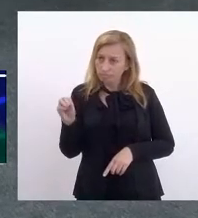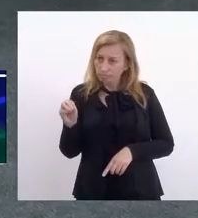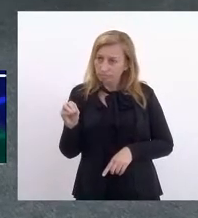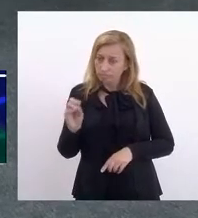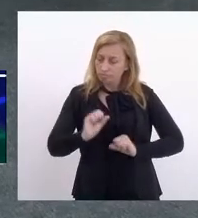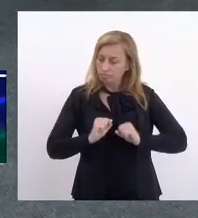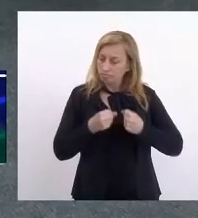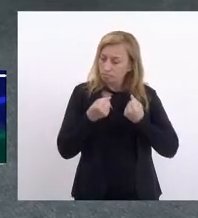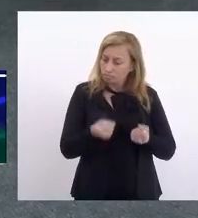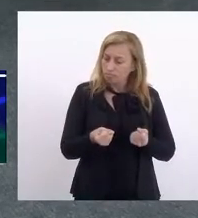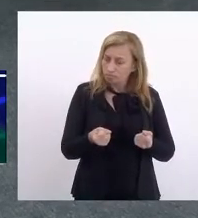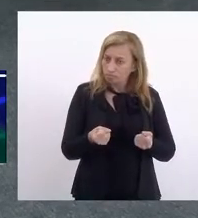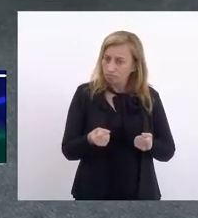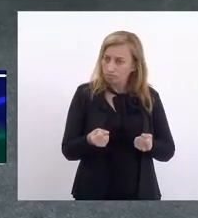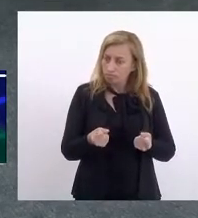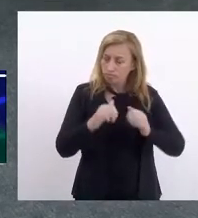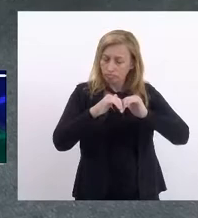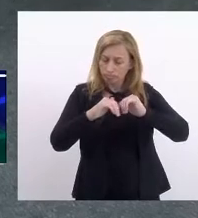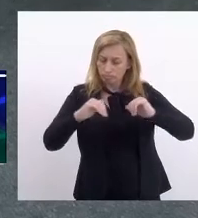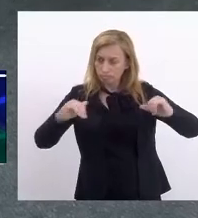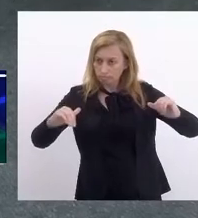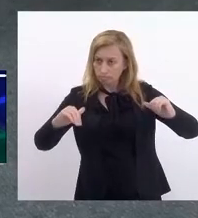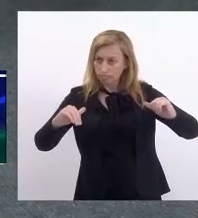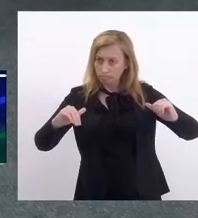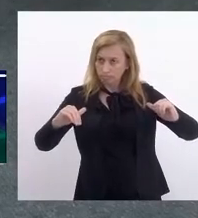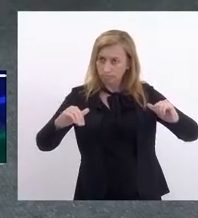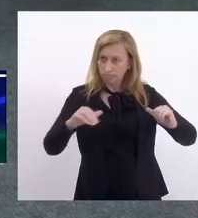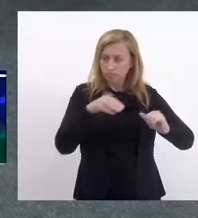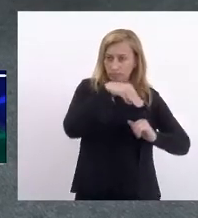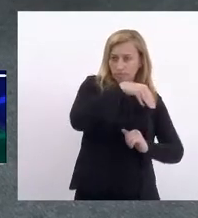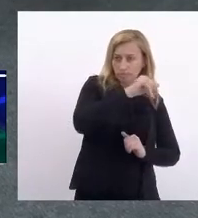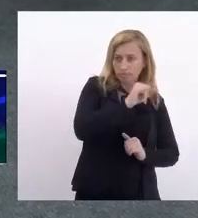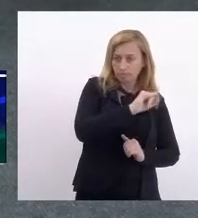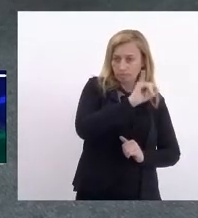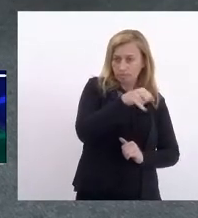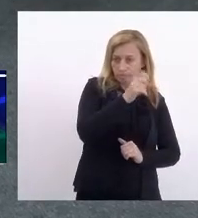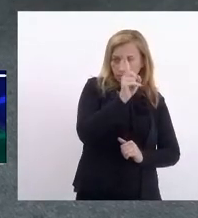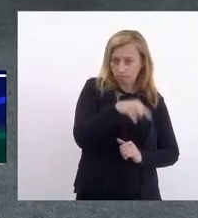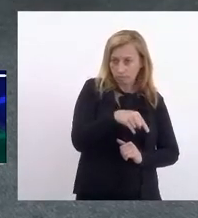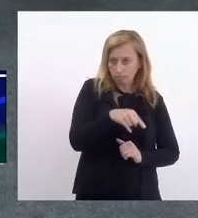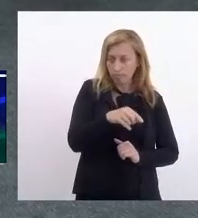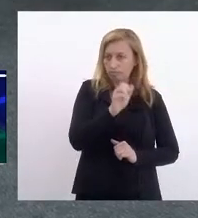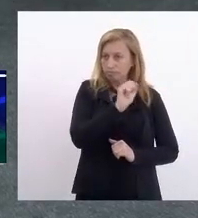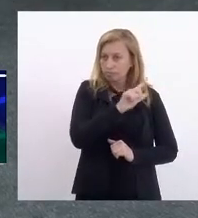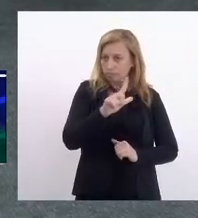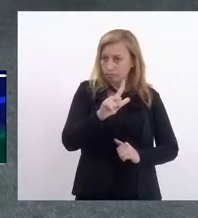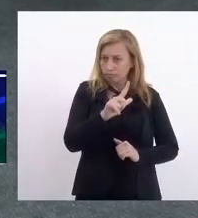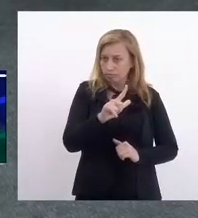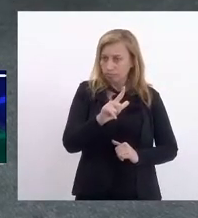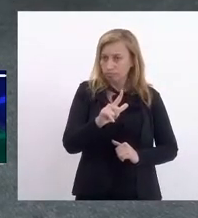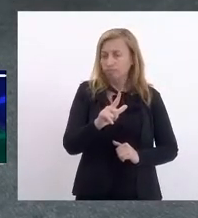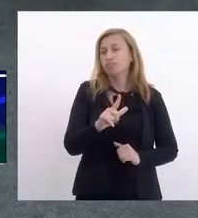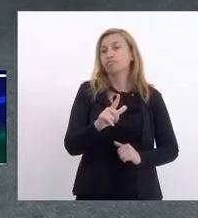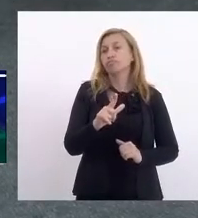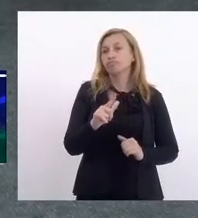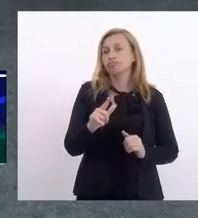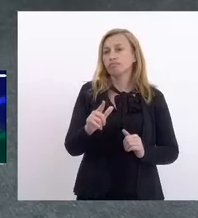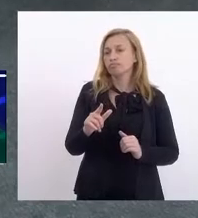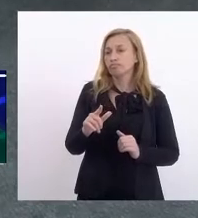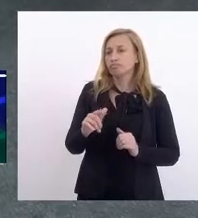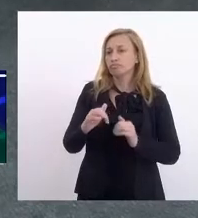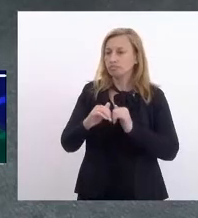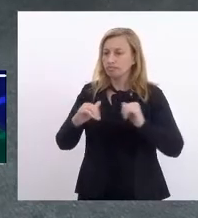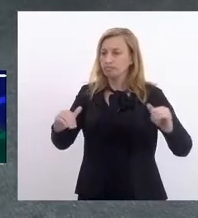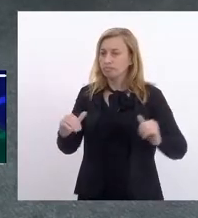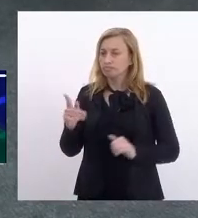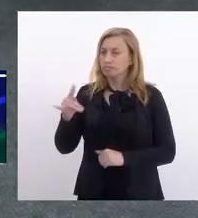esforço físico que separa e majora esse valor para os oficiais e deixa ao relento os